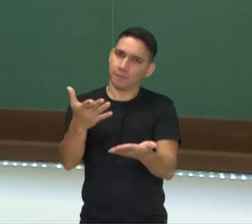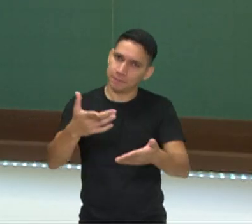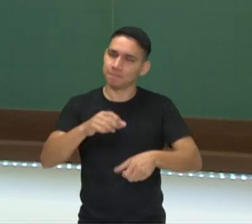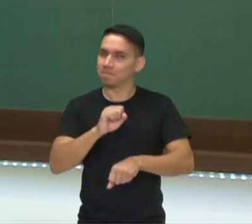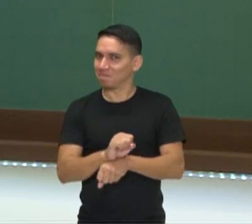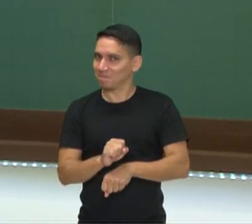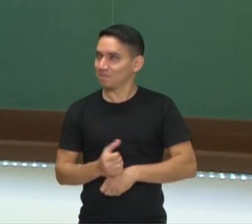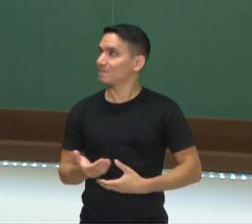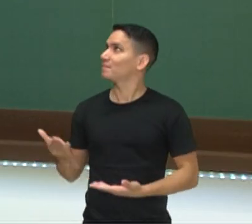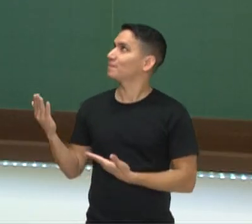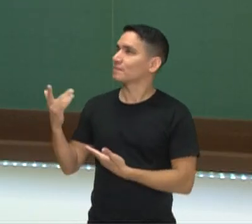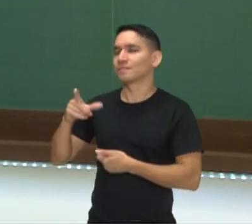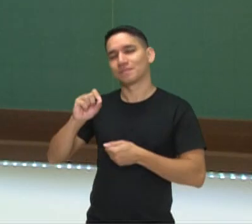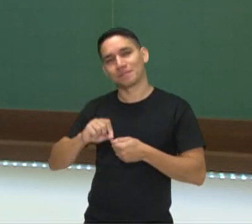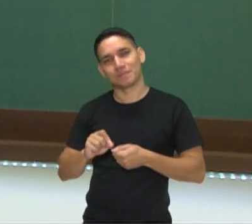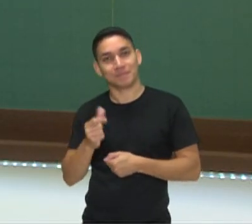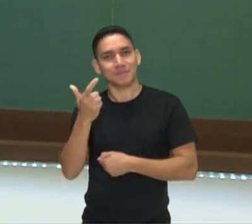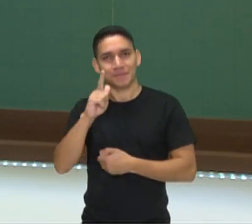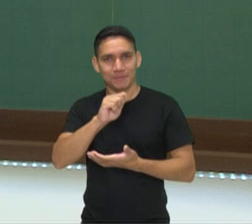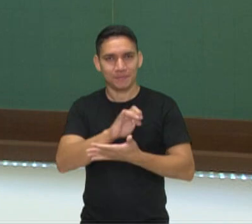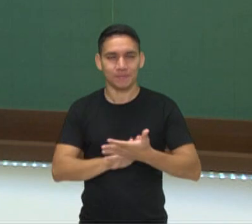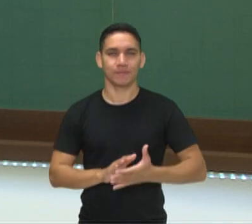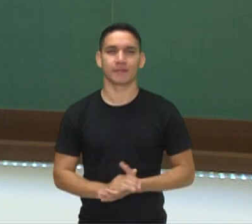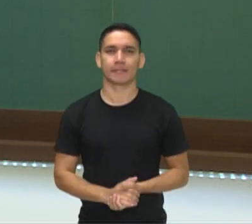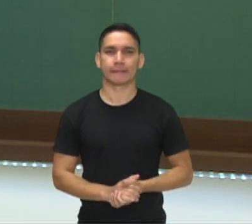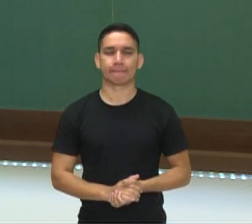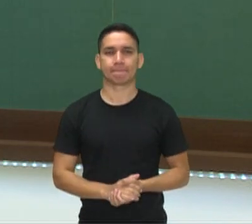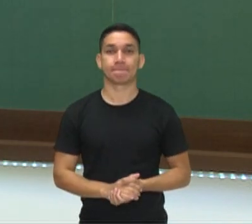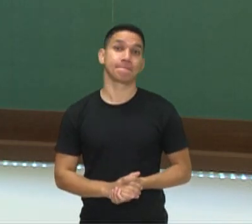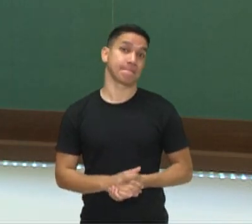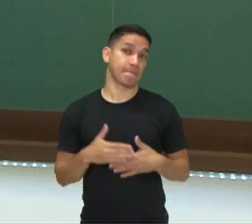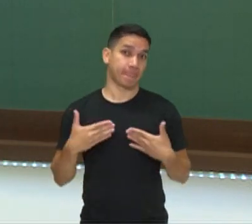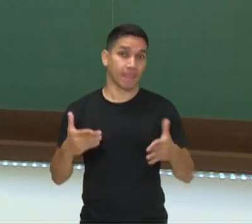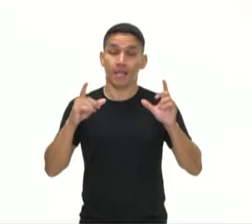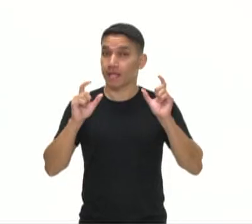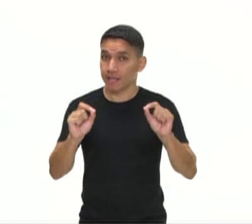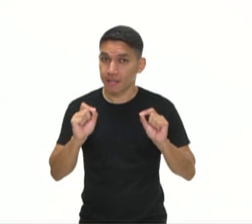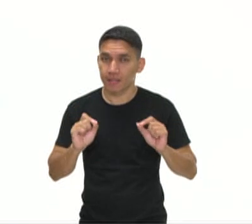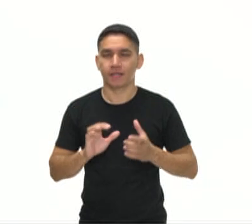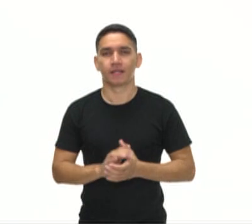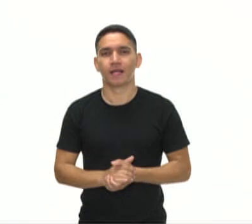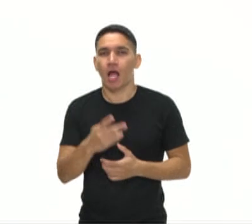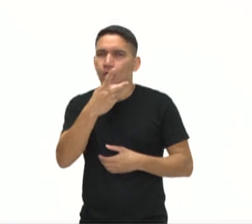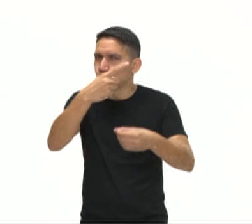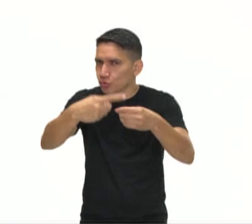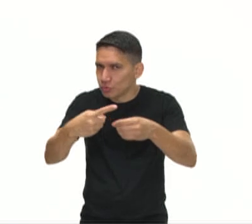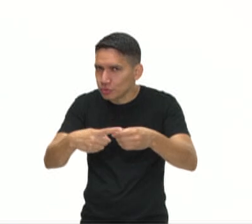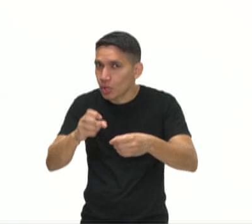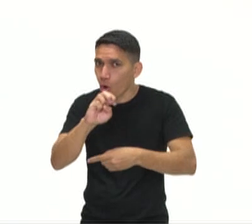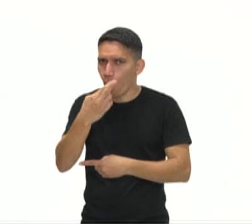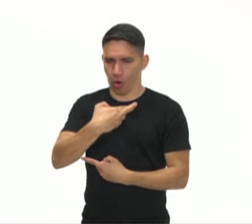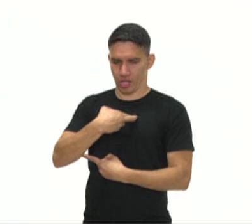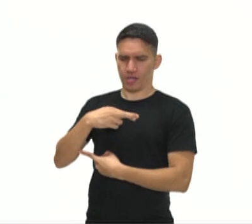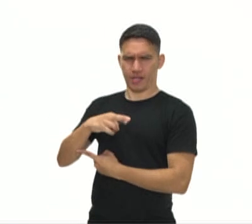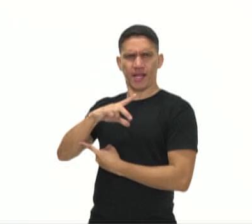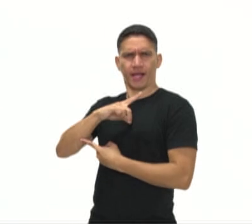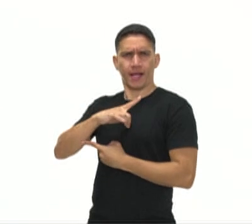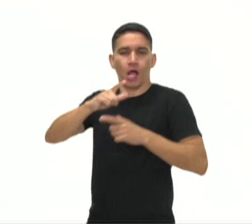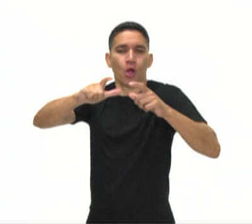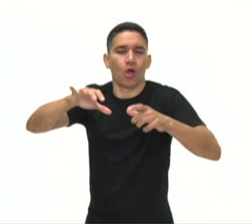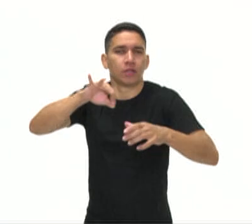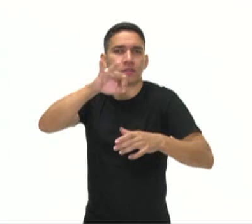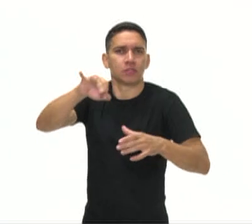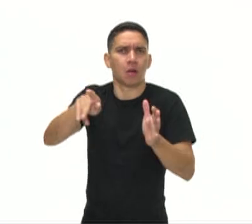estavam esperando, de fazermos mais uma atividade. Bem, em sua cidade ou região, existe algum lugar sagrado